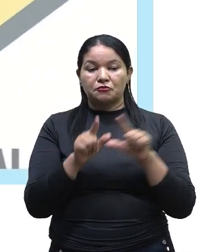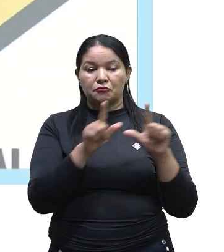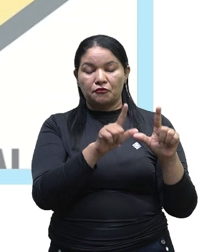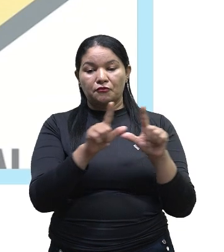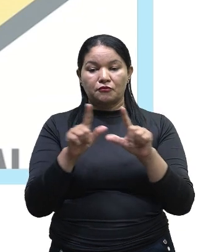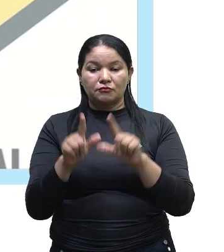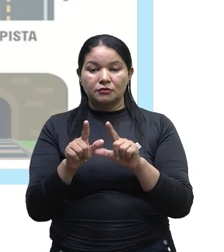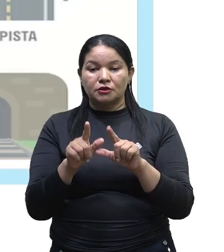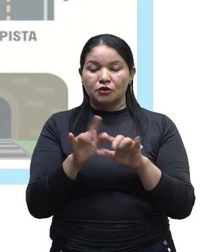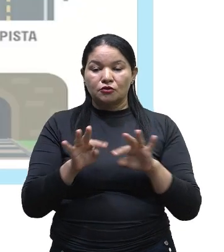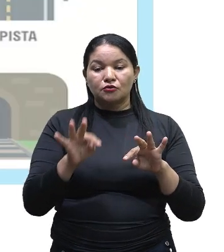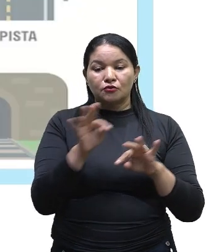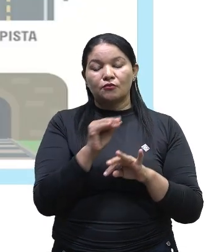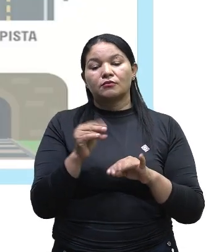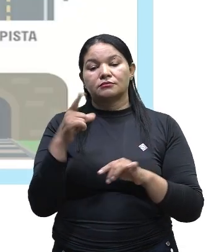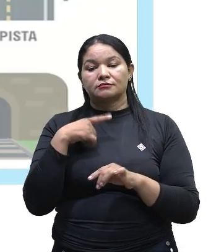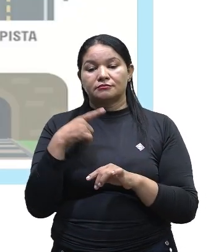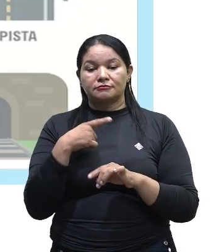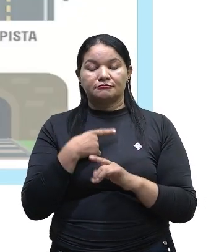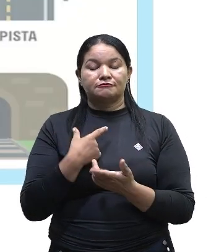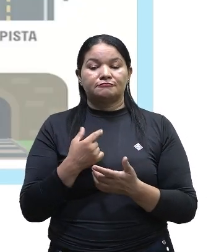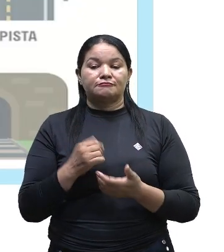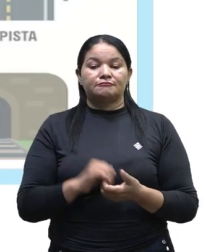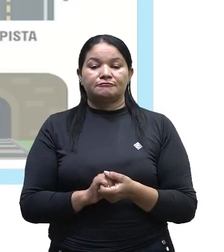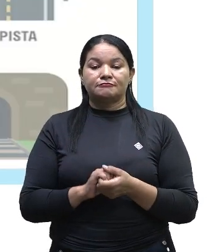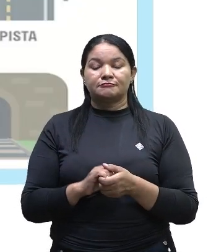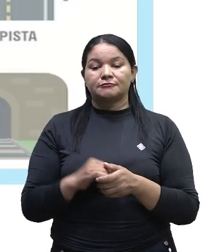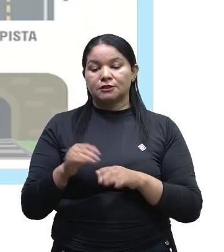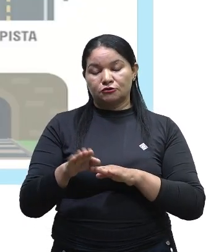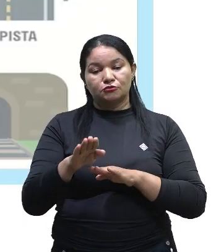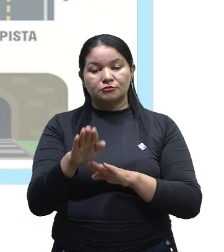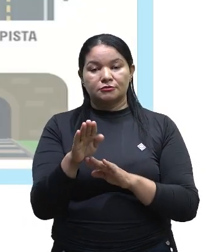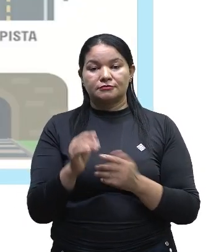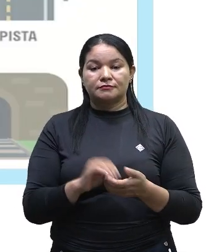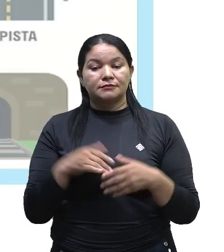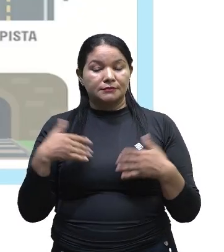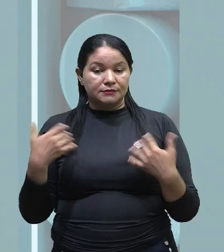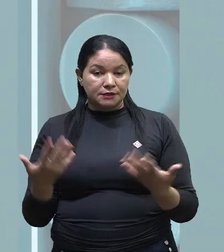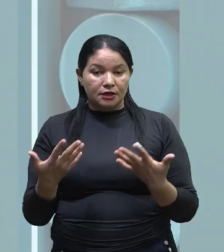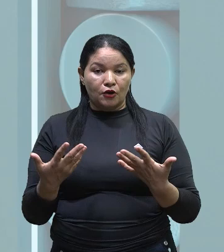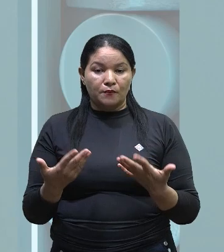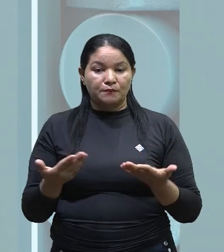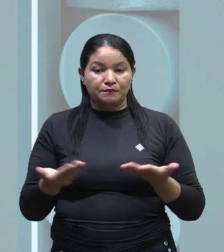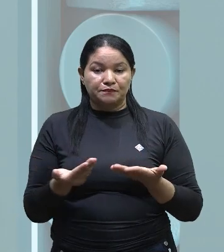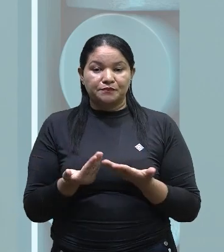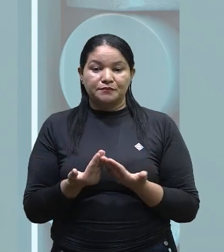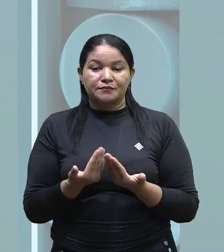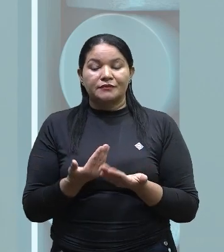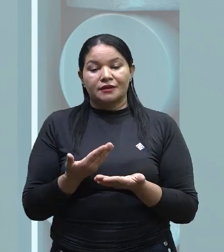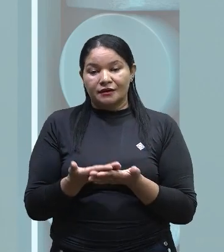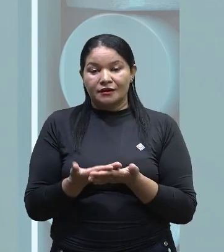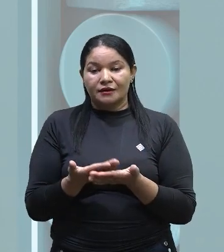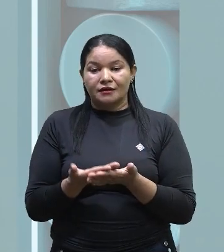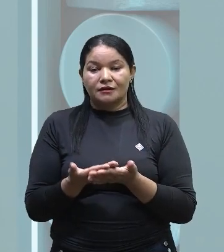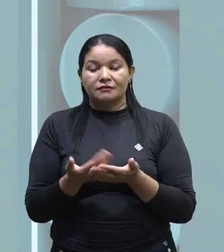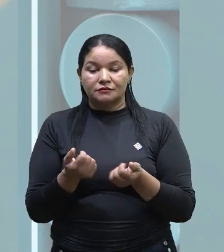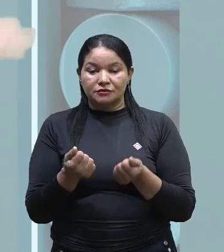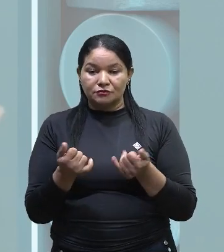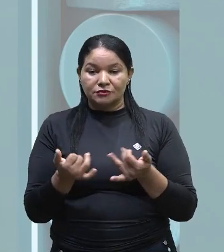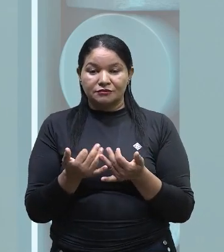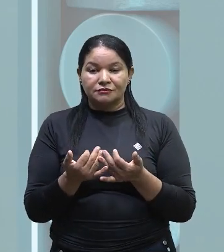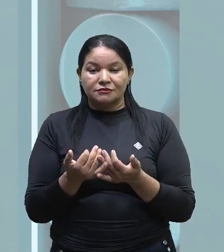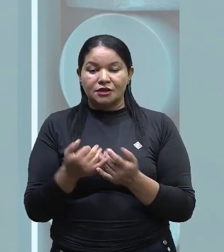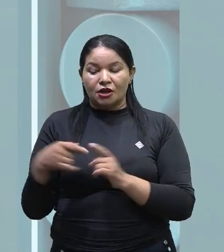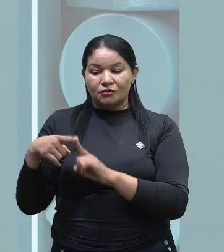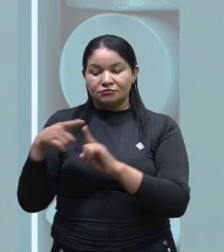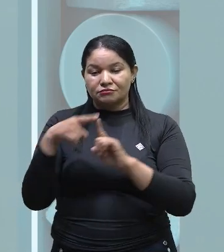sinalizações de trânsito, tá bom? Então, meus amores, Esse foi, né, o universo